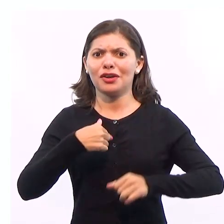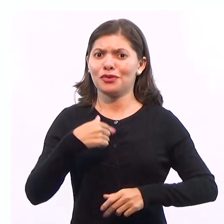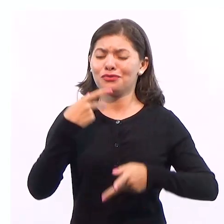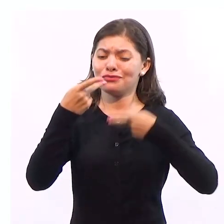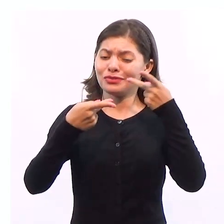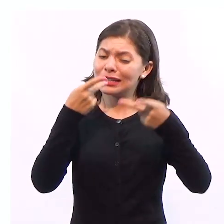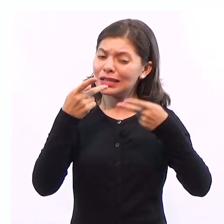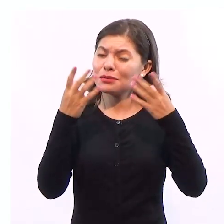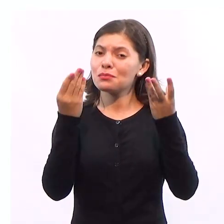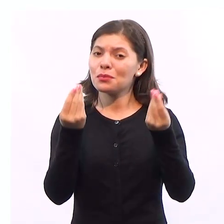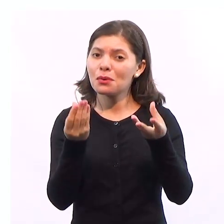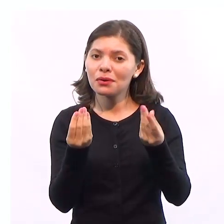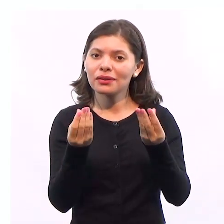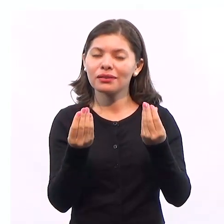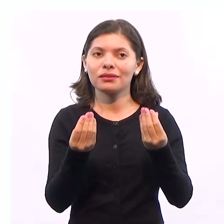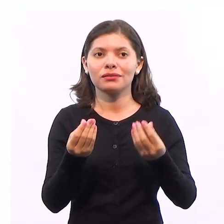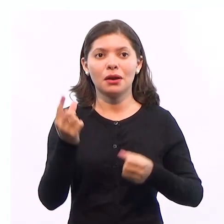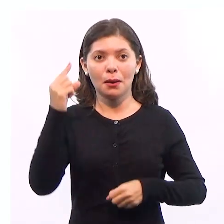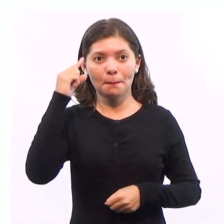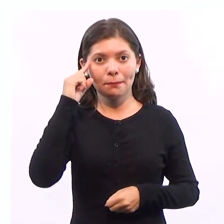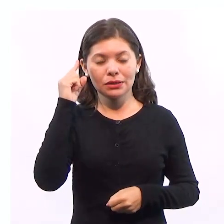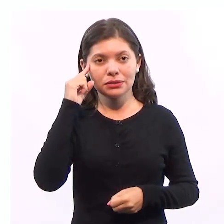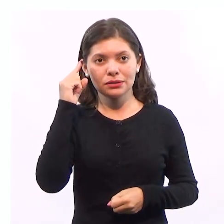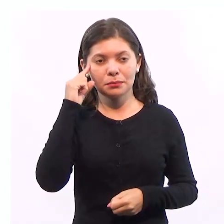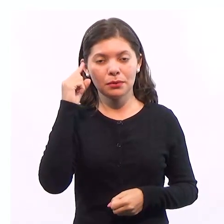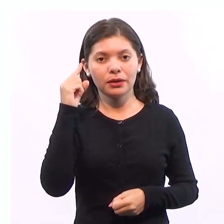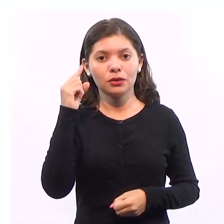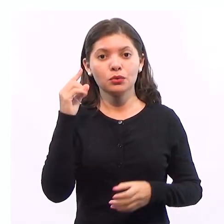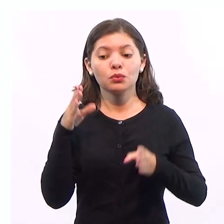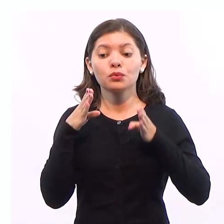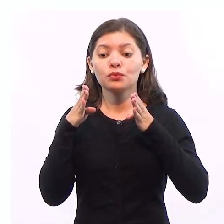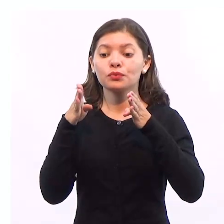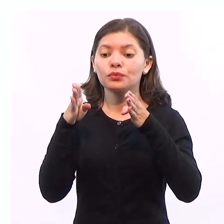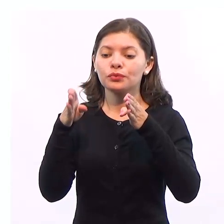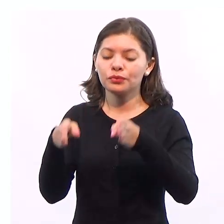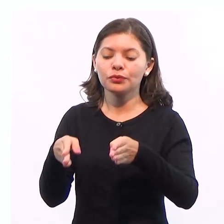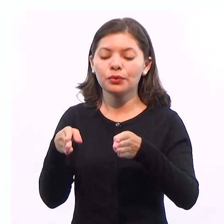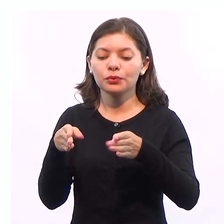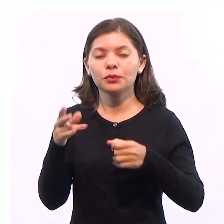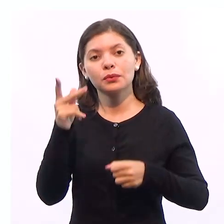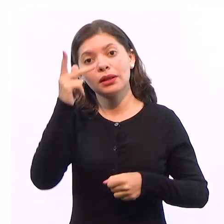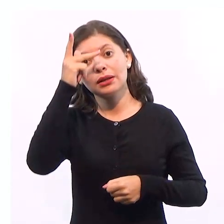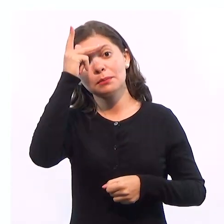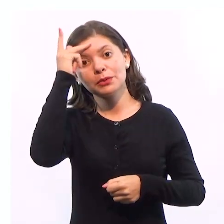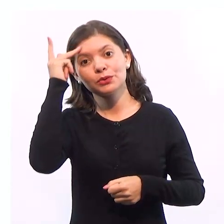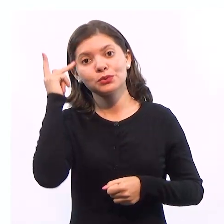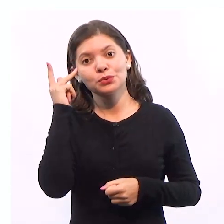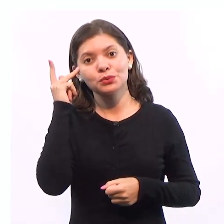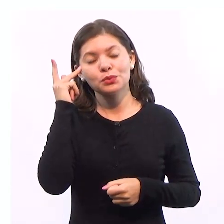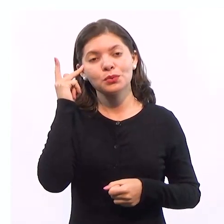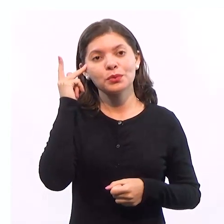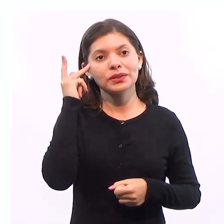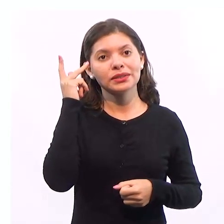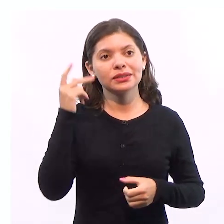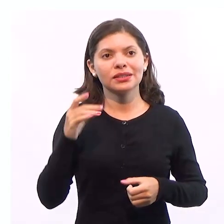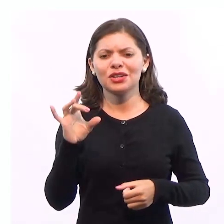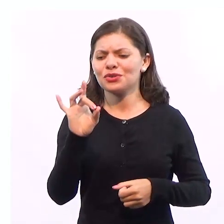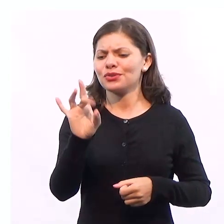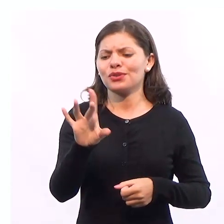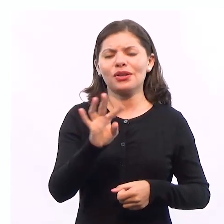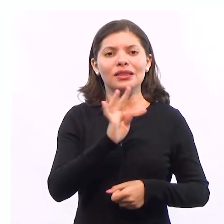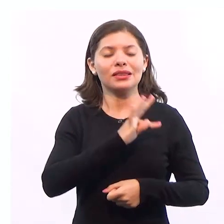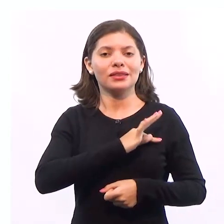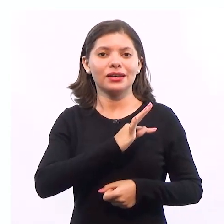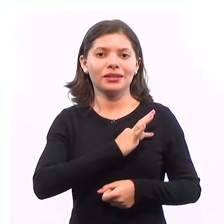eu já falei bastante coisa para vocês, né? Pensamento voltado para as pessoas como foco principal e